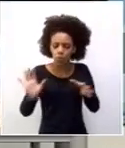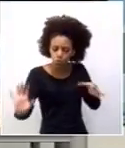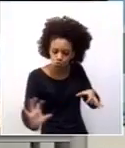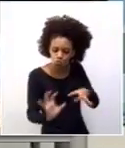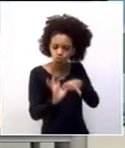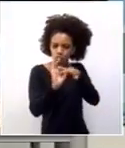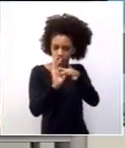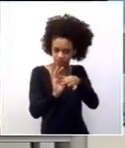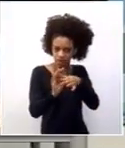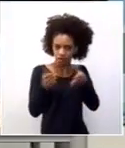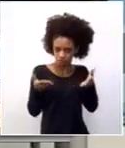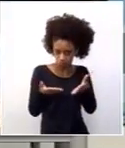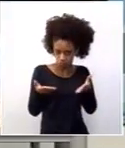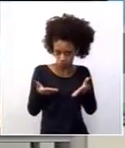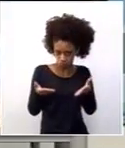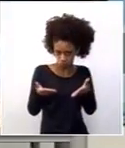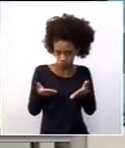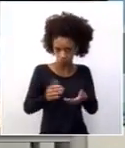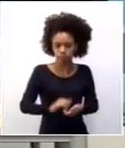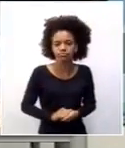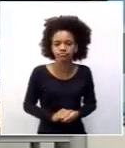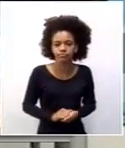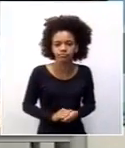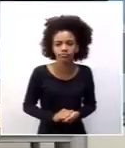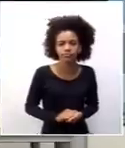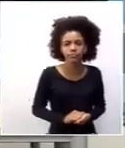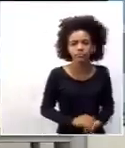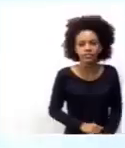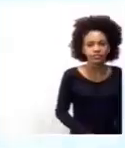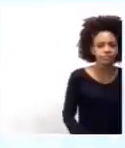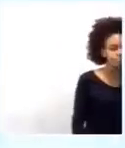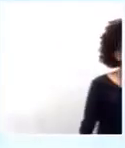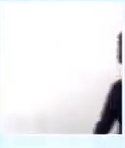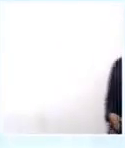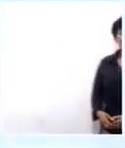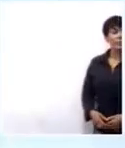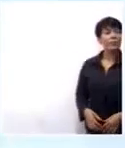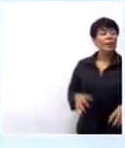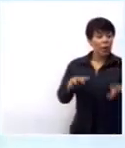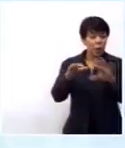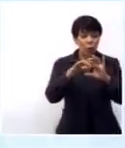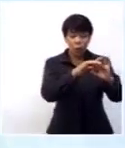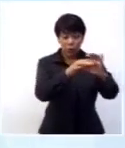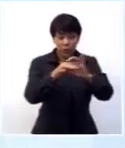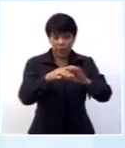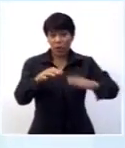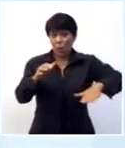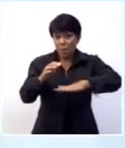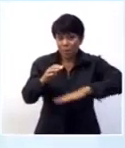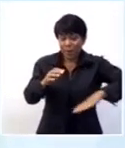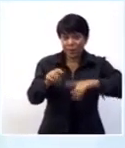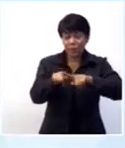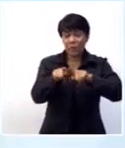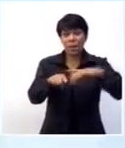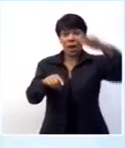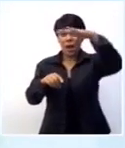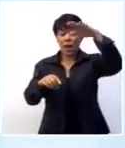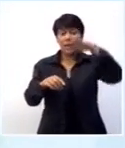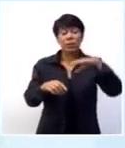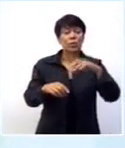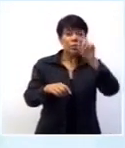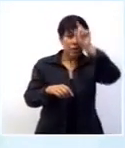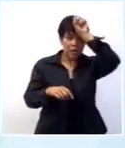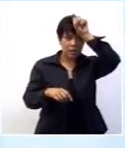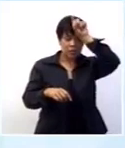nesse momento. A unificação do Alto e Baixo Egito, pessoal. Essa unificação,